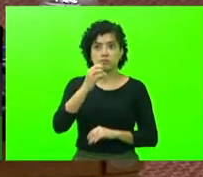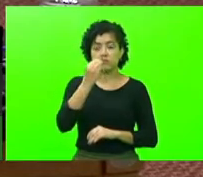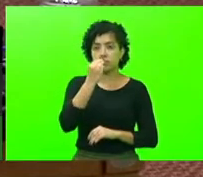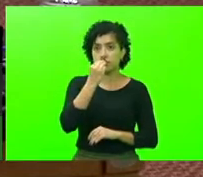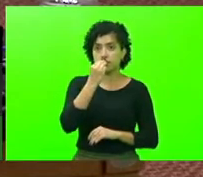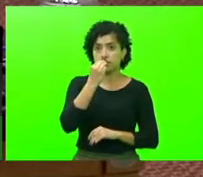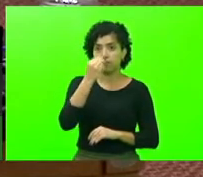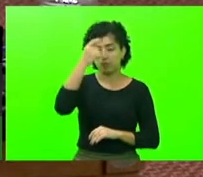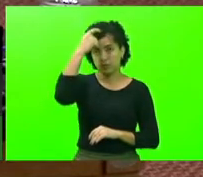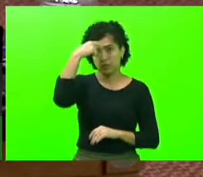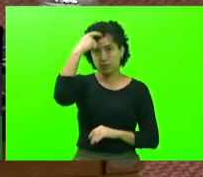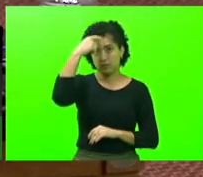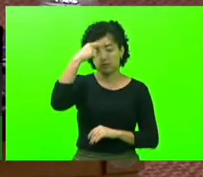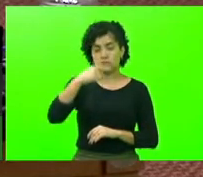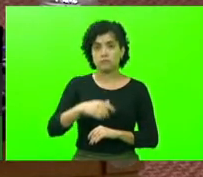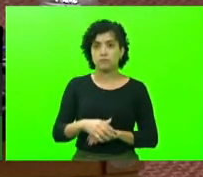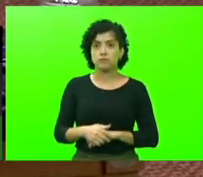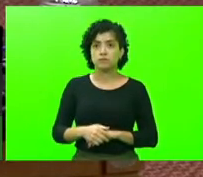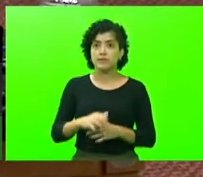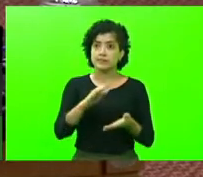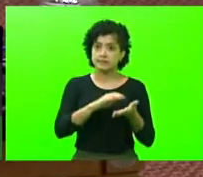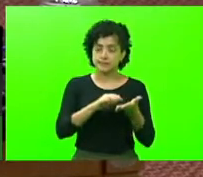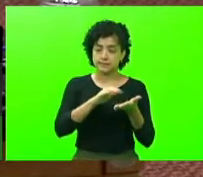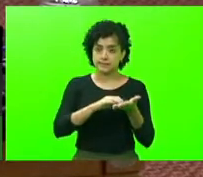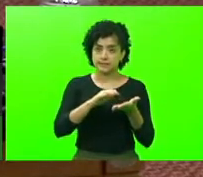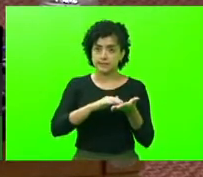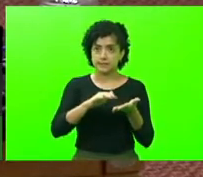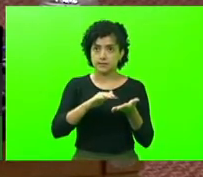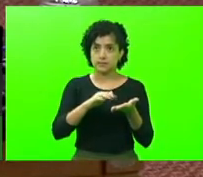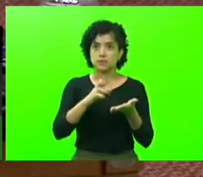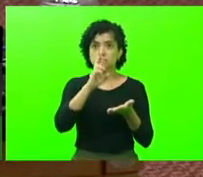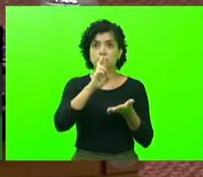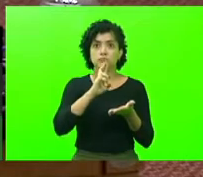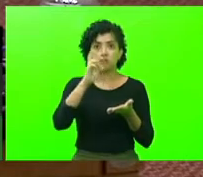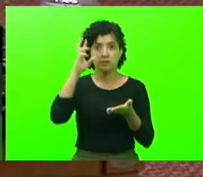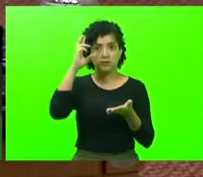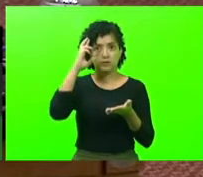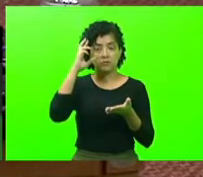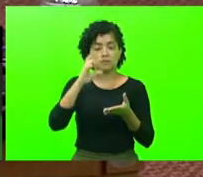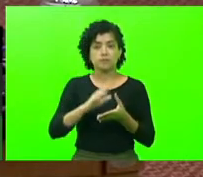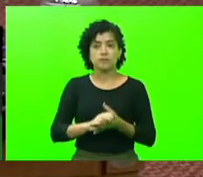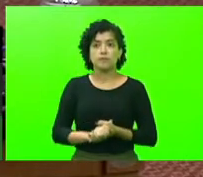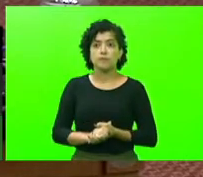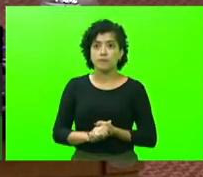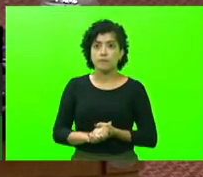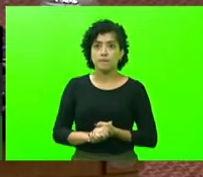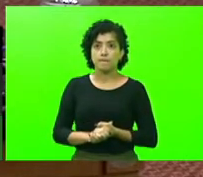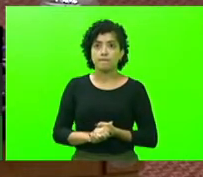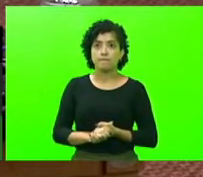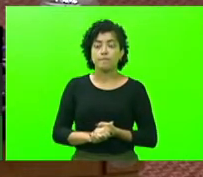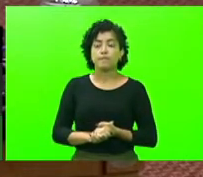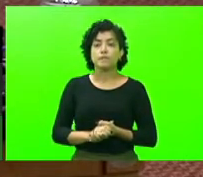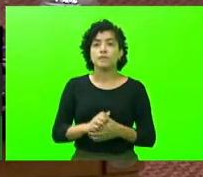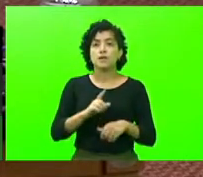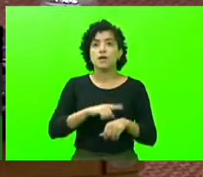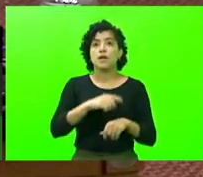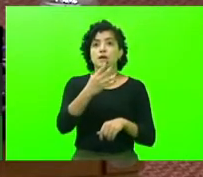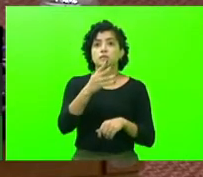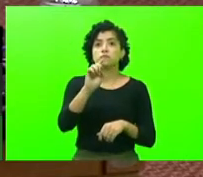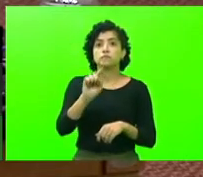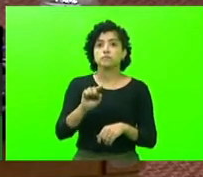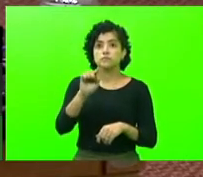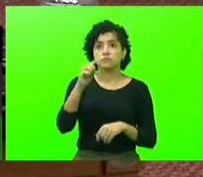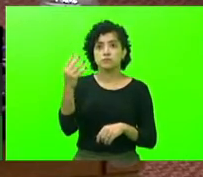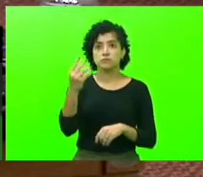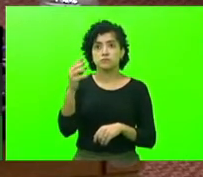e Maurício Crudilarc. Secretarias, deputado Ricardo Alba e Rodrigo Minotto. Às